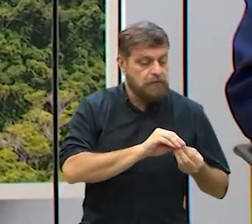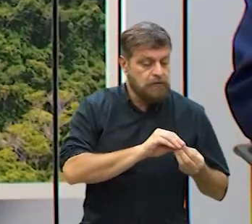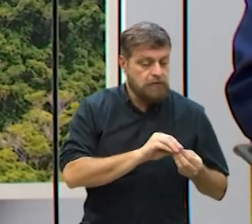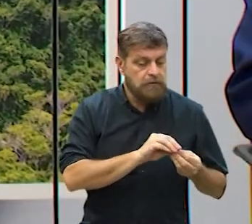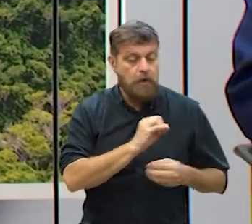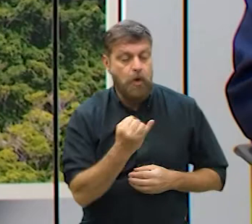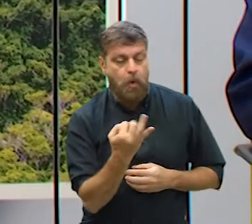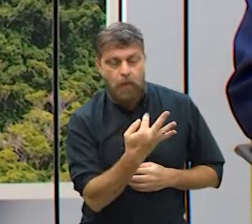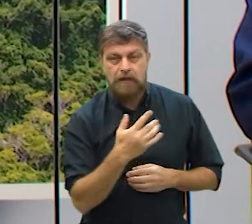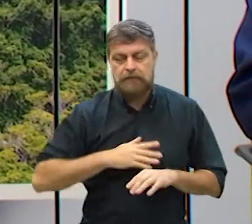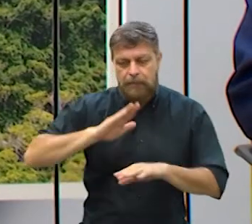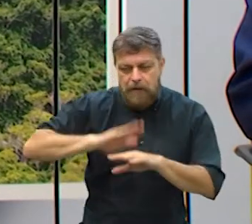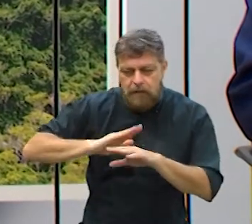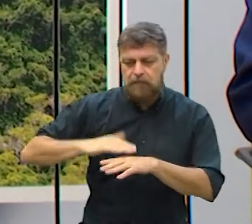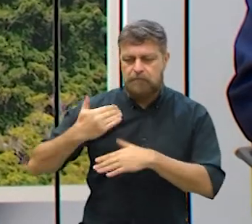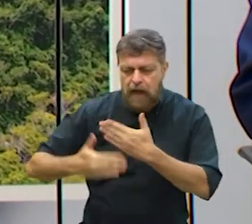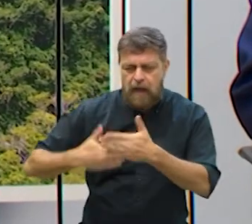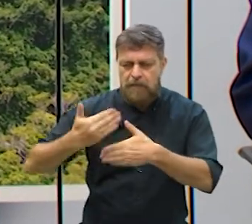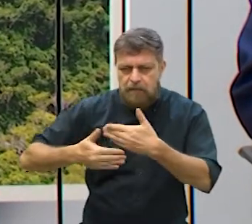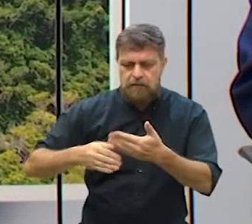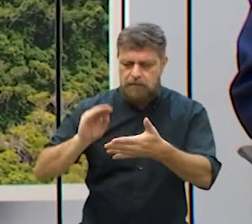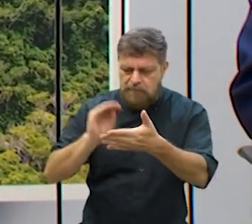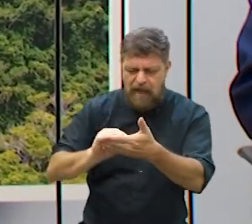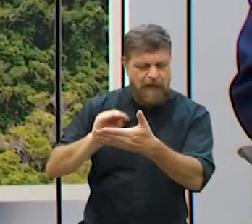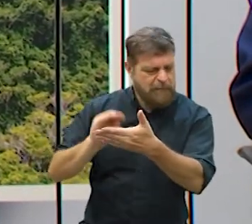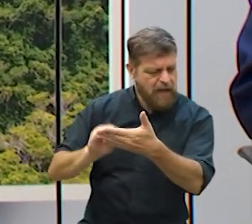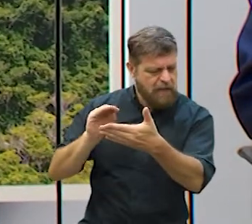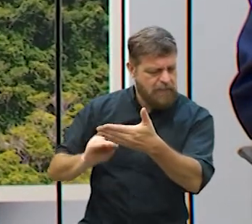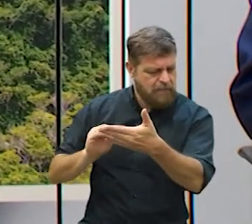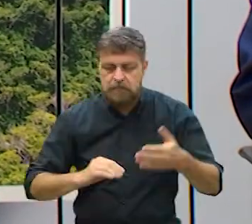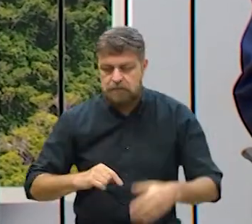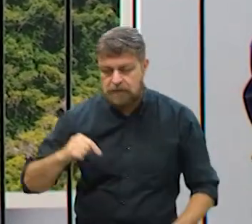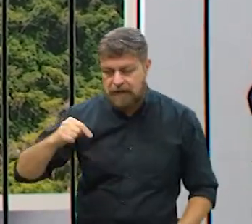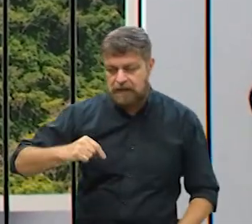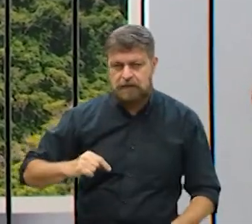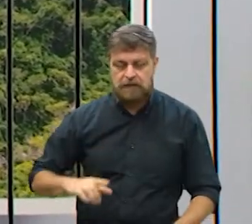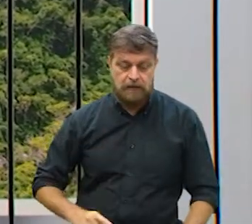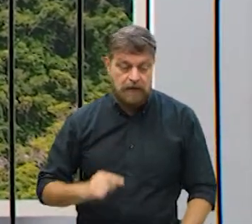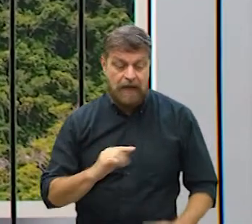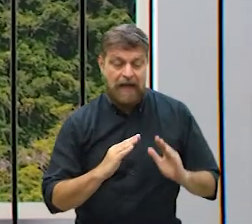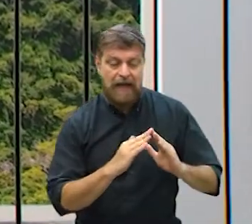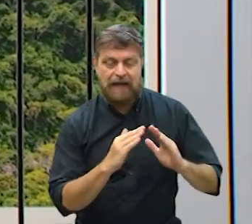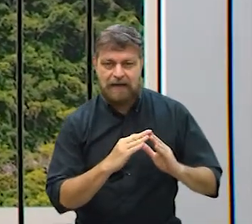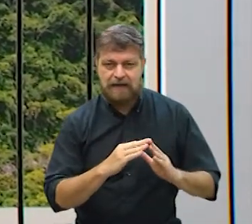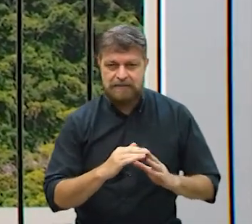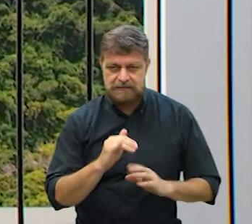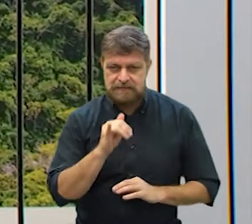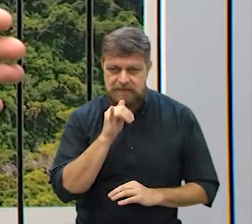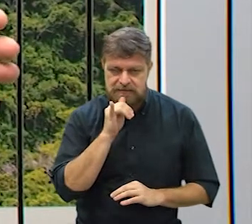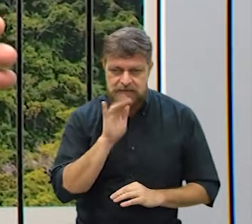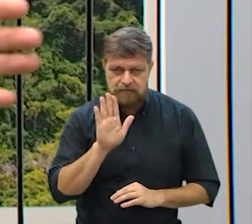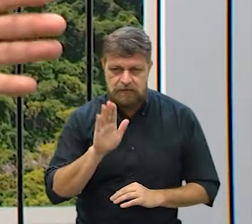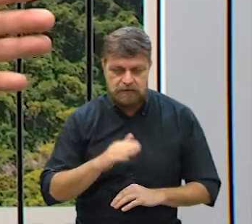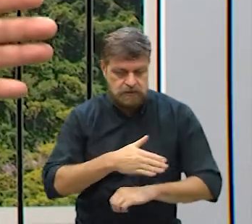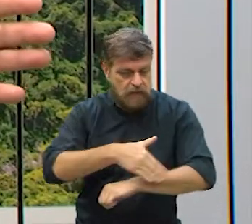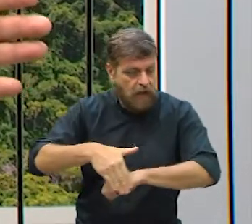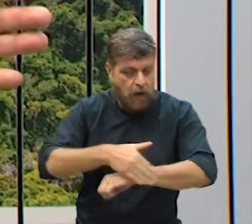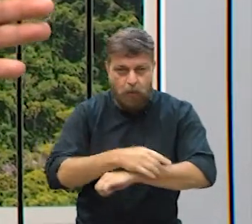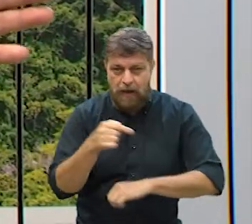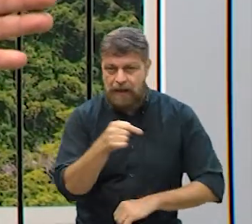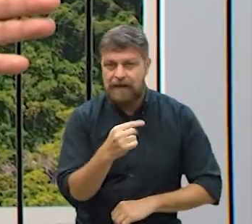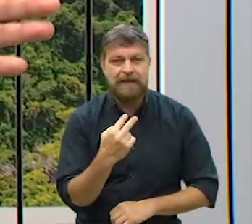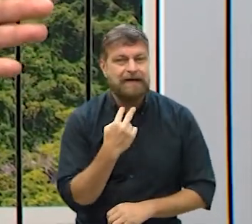fazer. E vão fazendo, vão fazendo. Mas essa casa aqui aconteceu no satélite Íris. Tinha rua que não